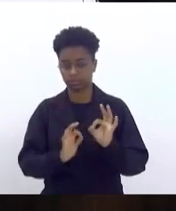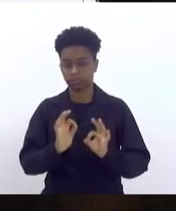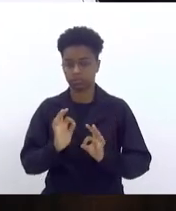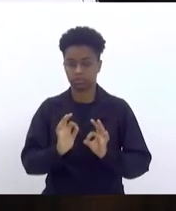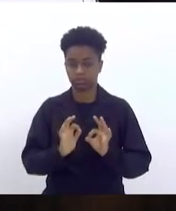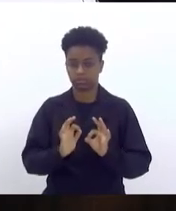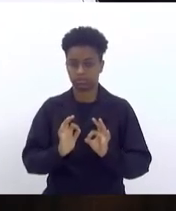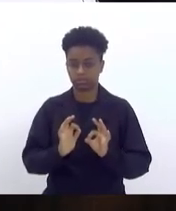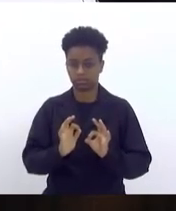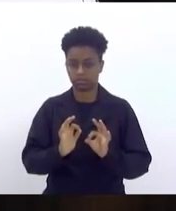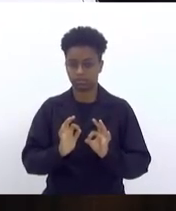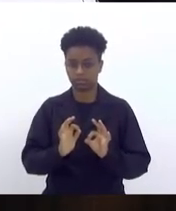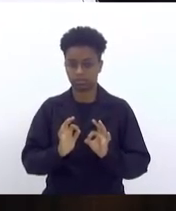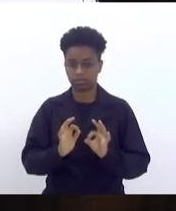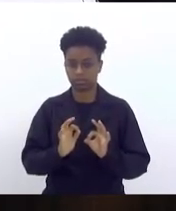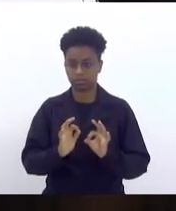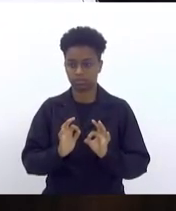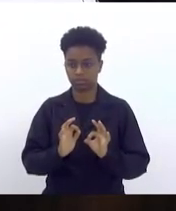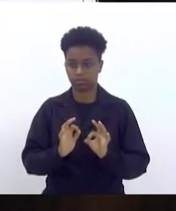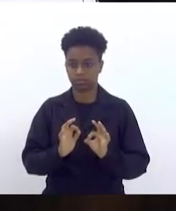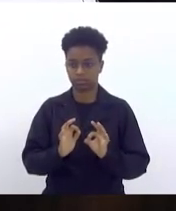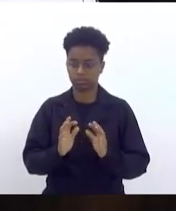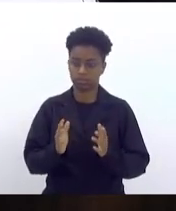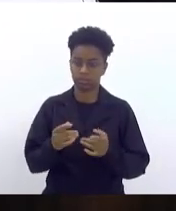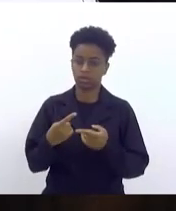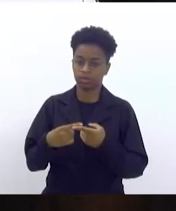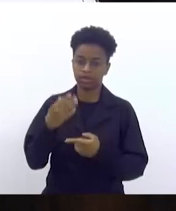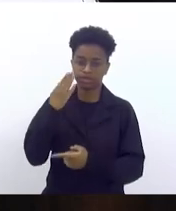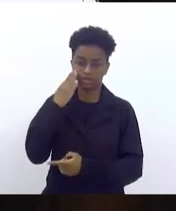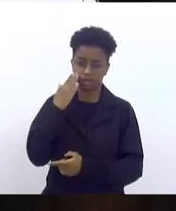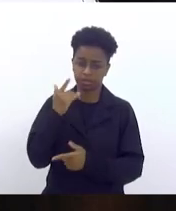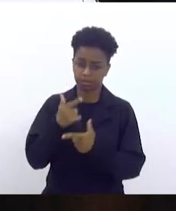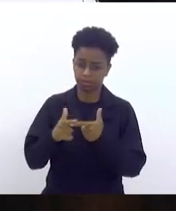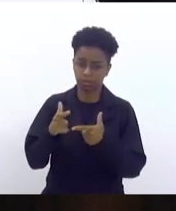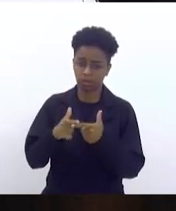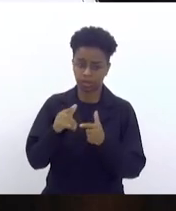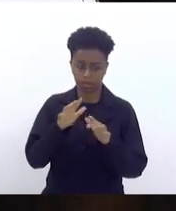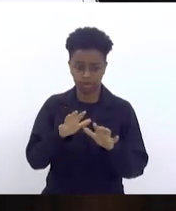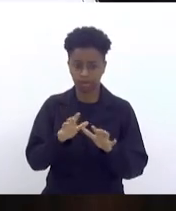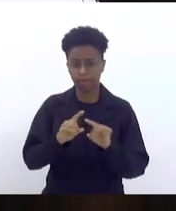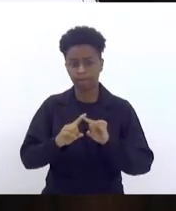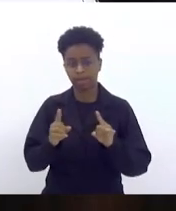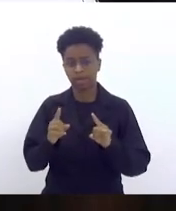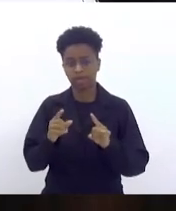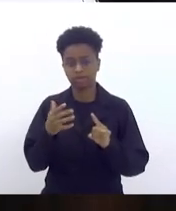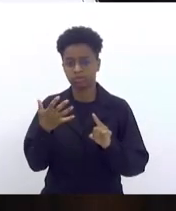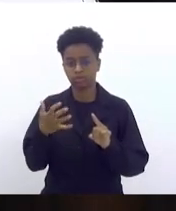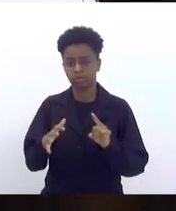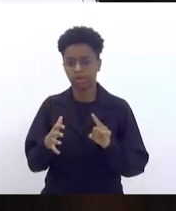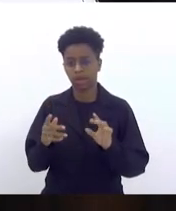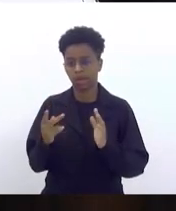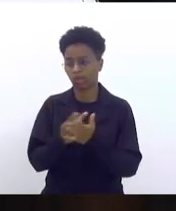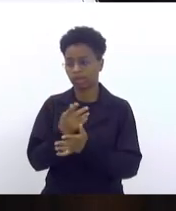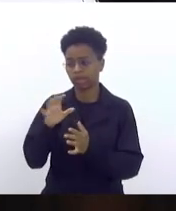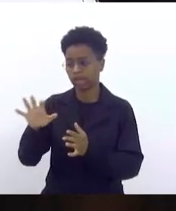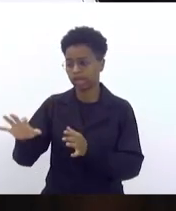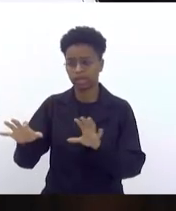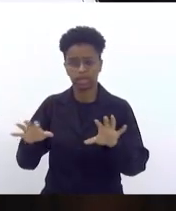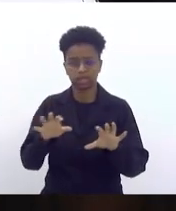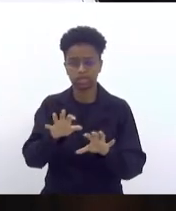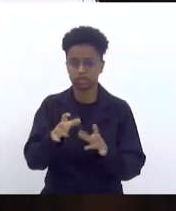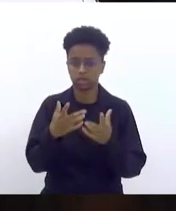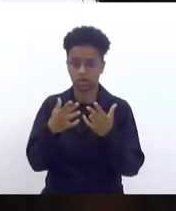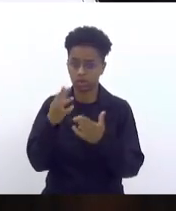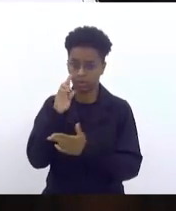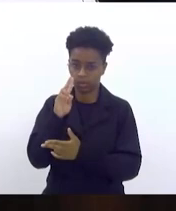que em termos tomado conhecimento desse problema que ele não se torne esse tipo de situação que nós estamos vendo